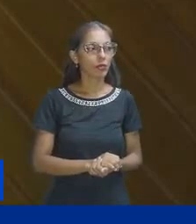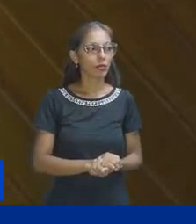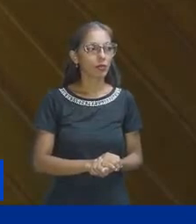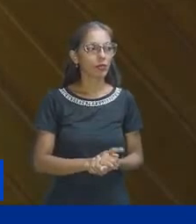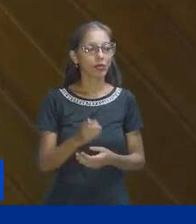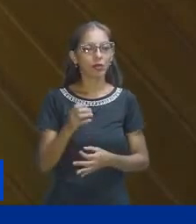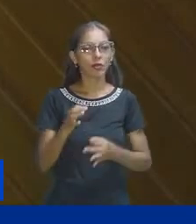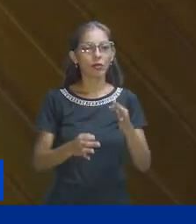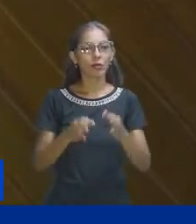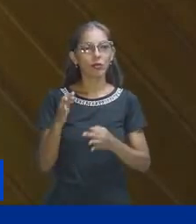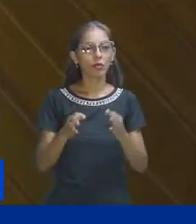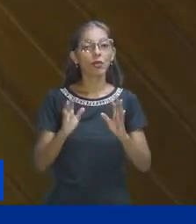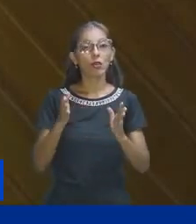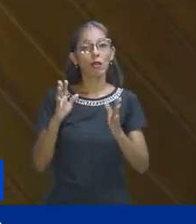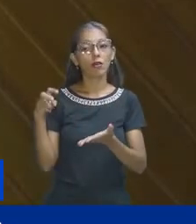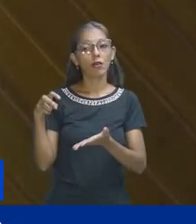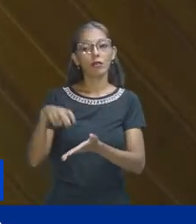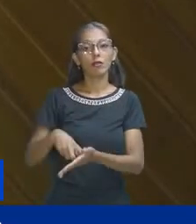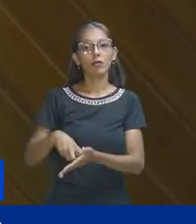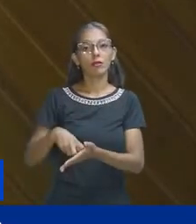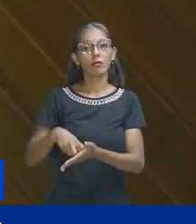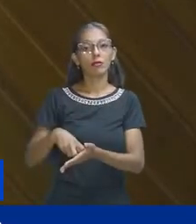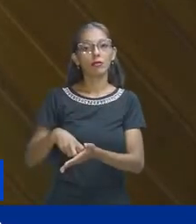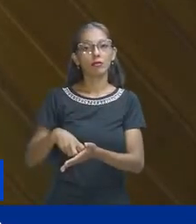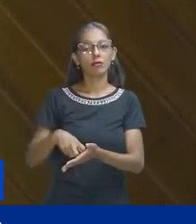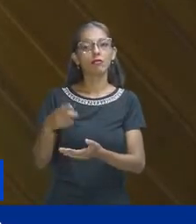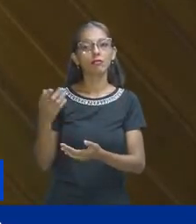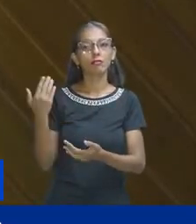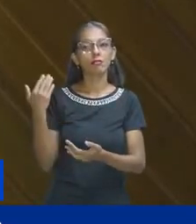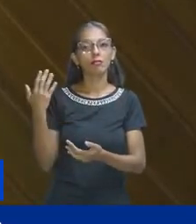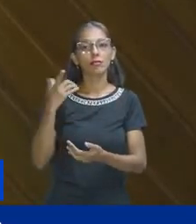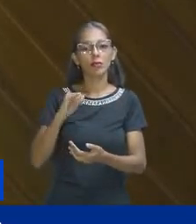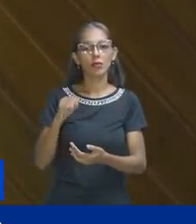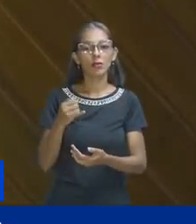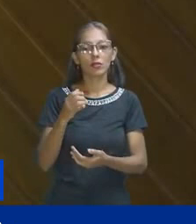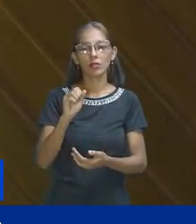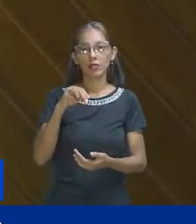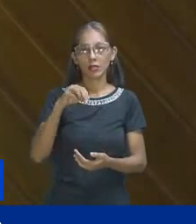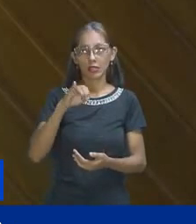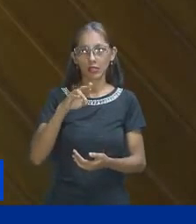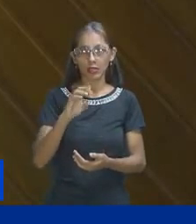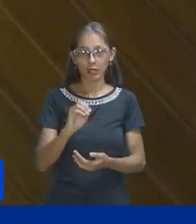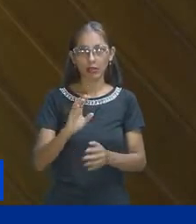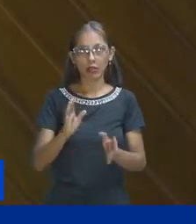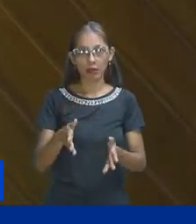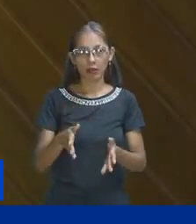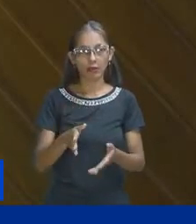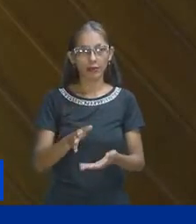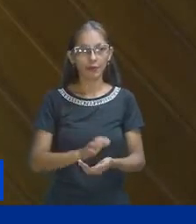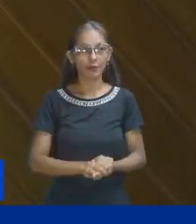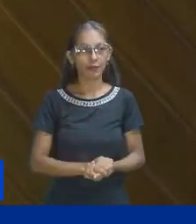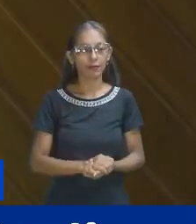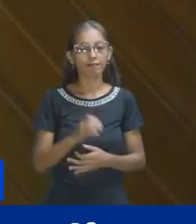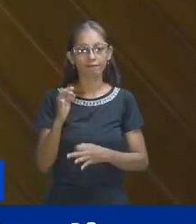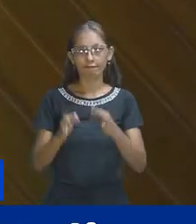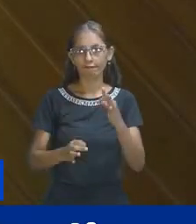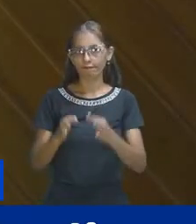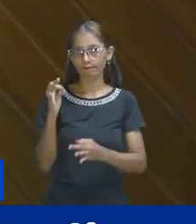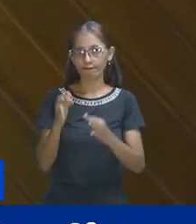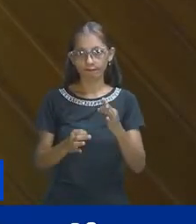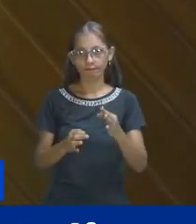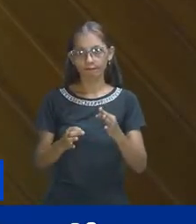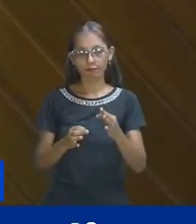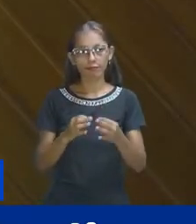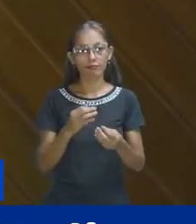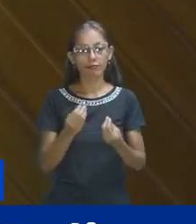janeiro. Nessa ação penal, após uma exaustiva instrução, em que